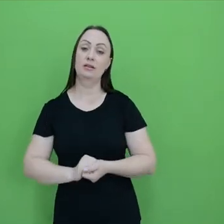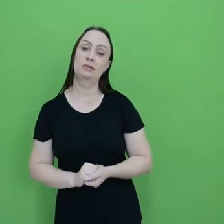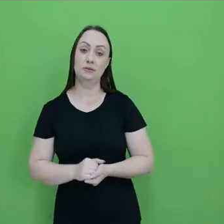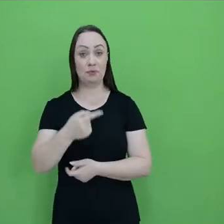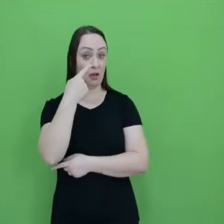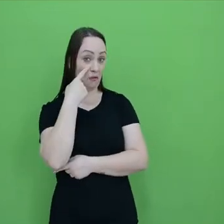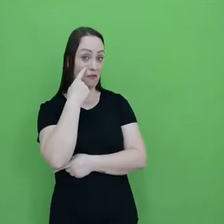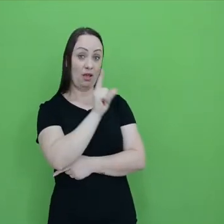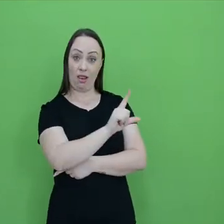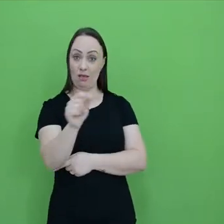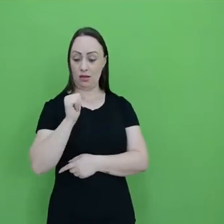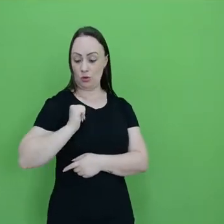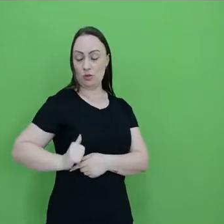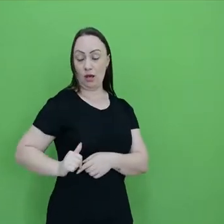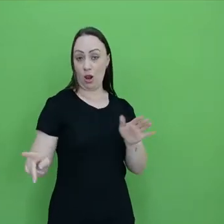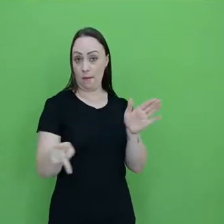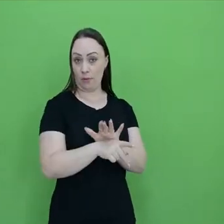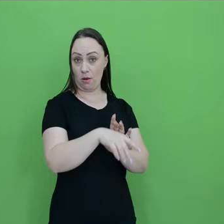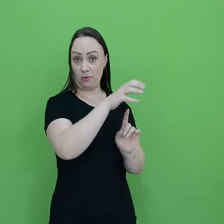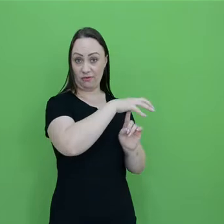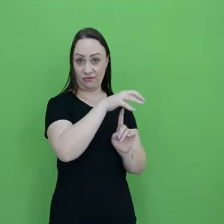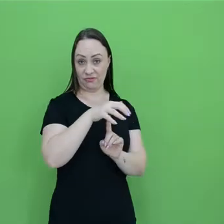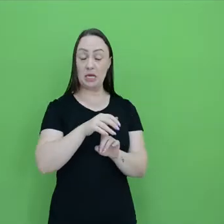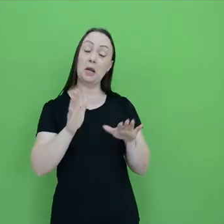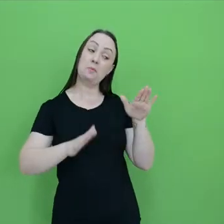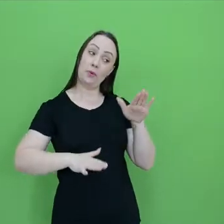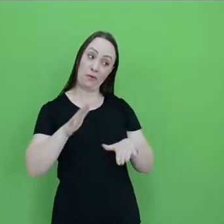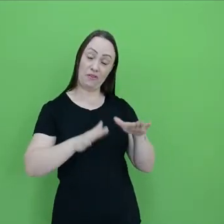feira. Vi quando saiu com a sacola de feira.